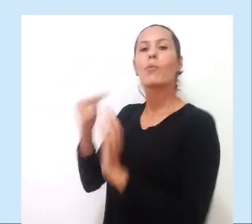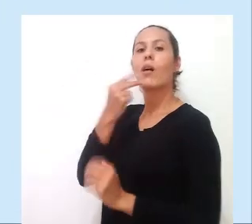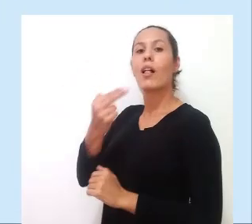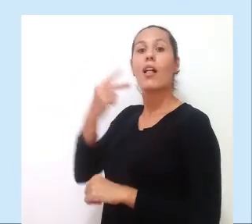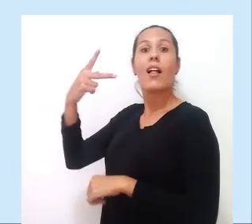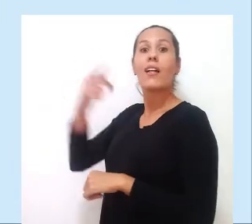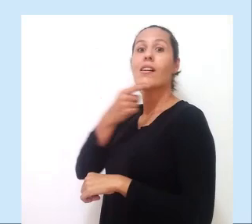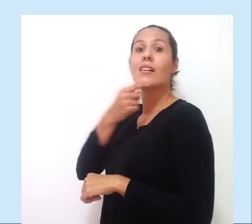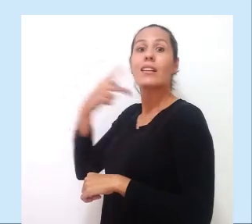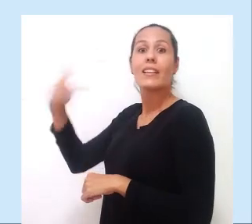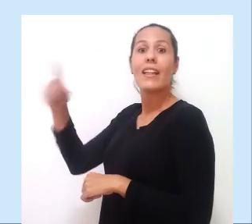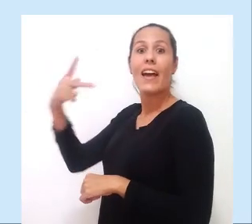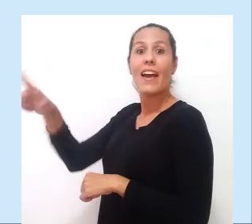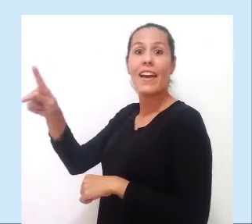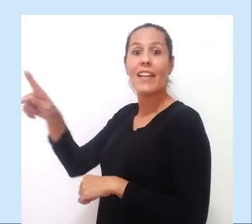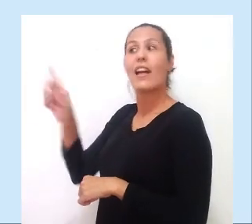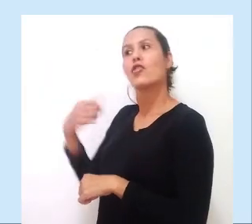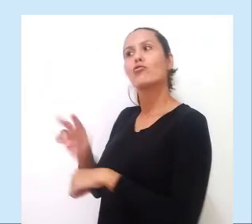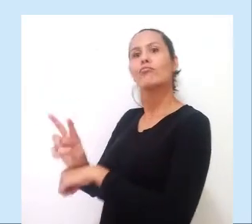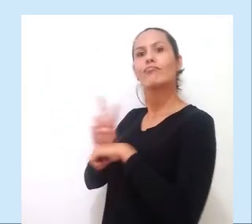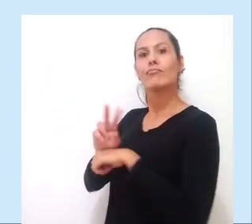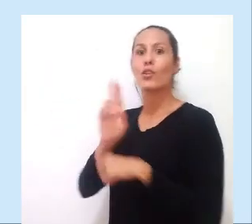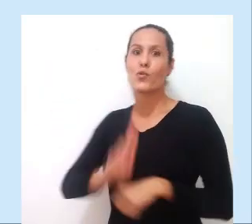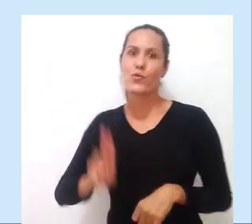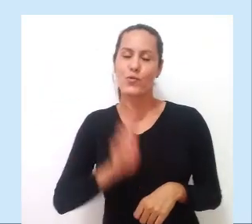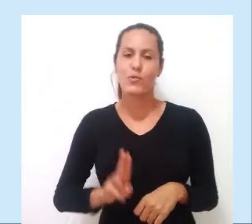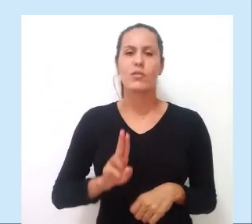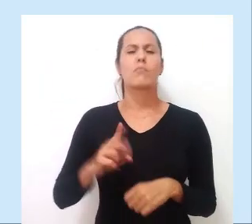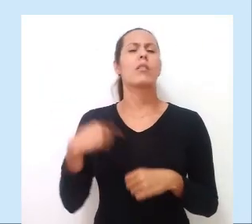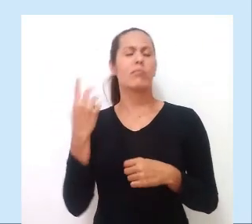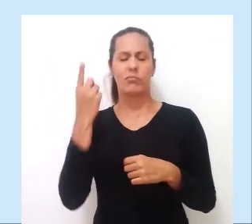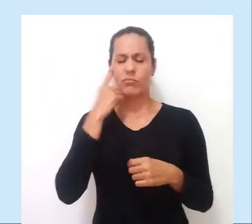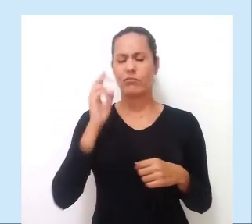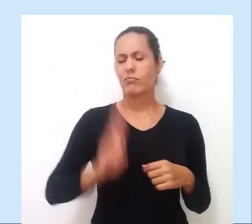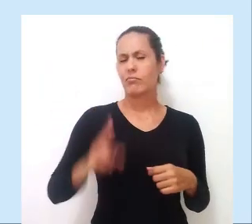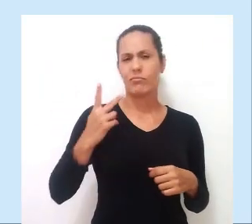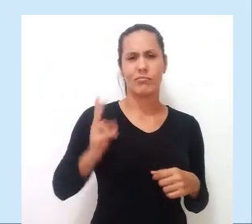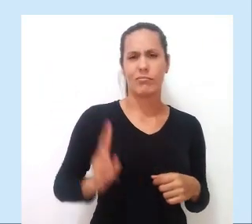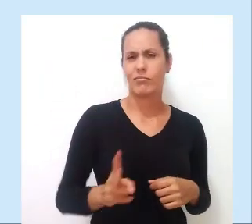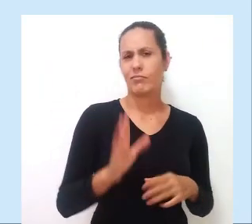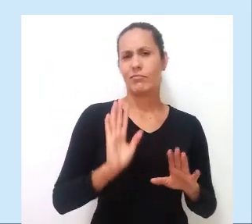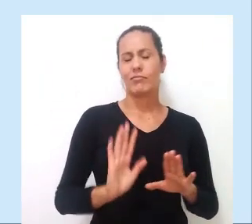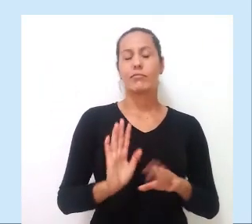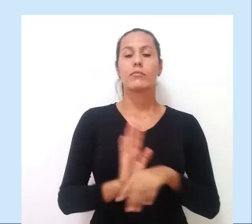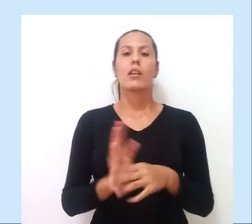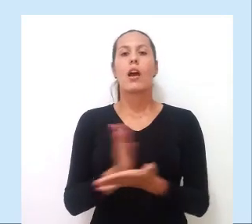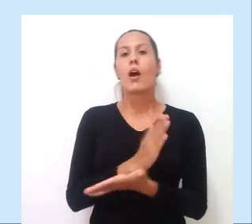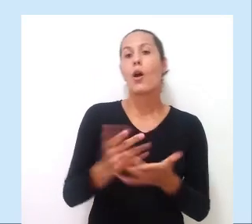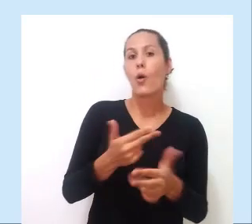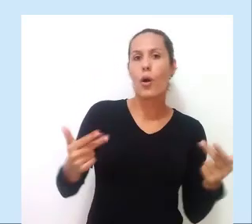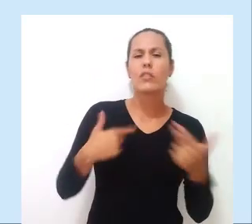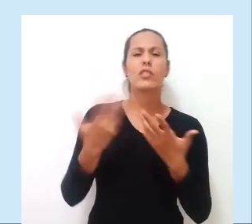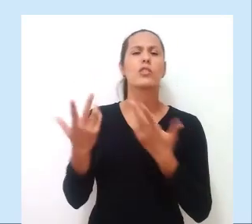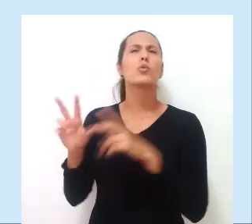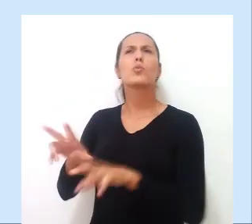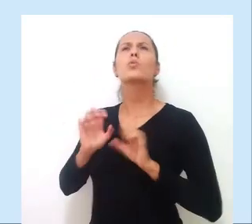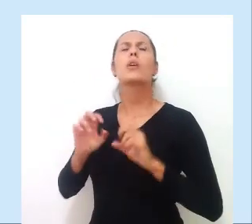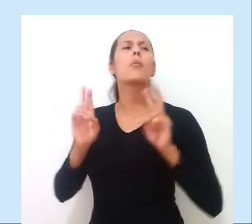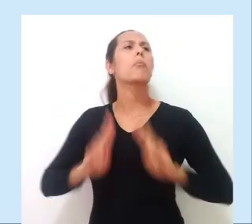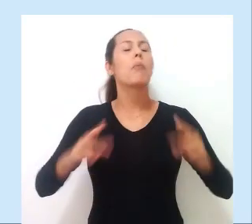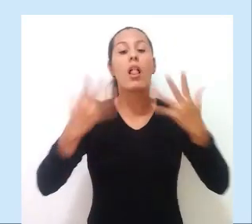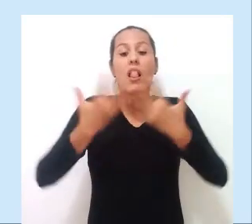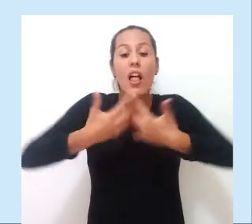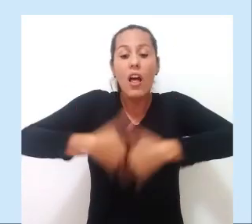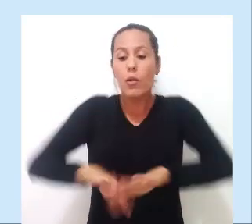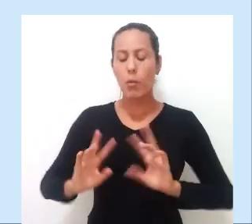Então, como vocês podem observar, o inglês, ele faz parte, sim, do nosso dia a dia. Muitas vezes, a gente usa ele de uma forma tão natural